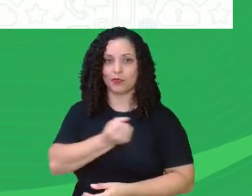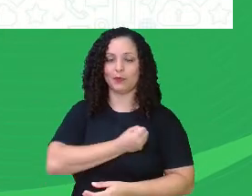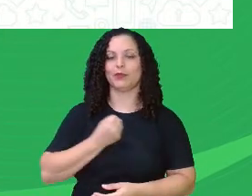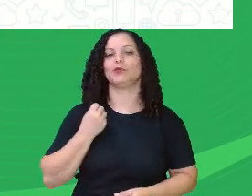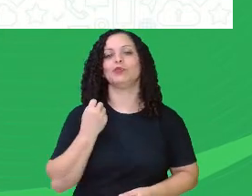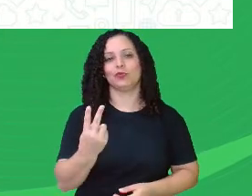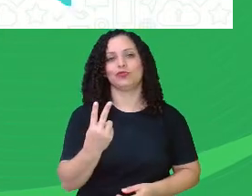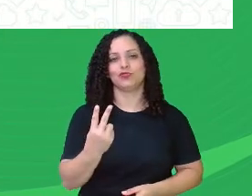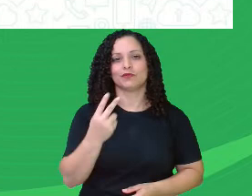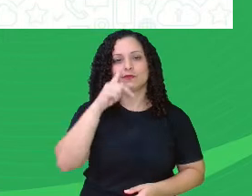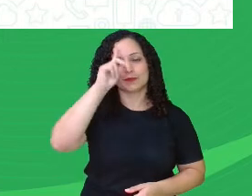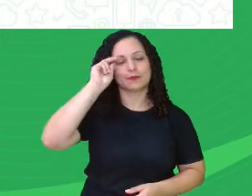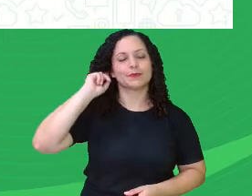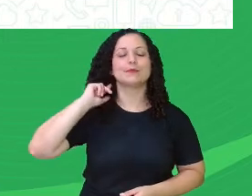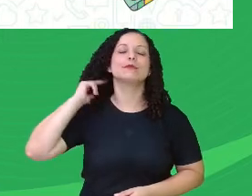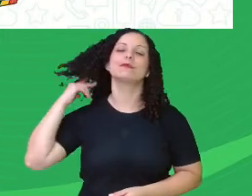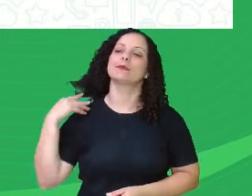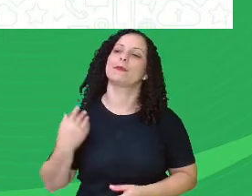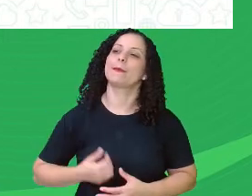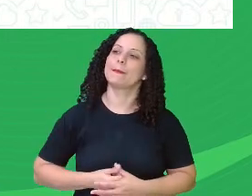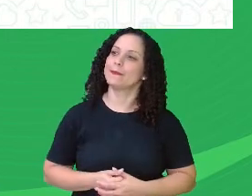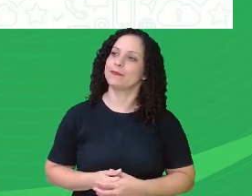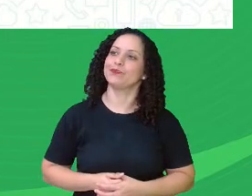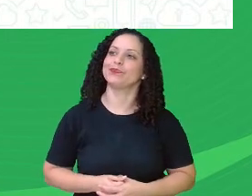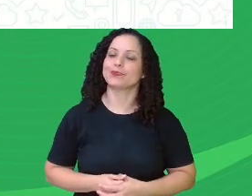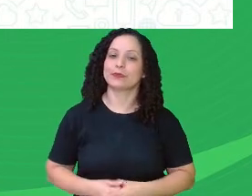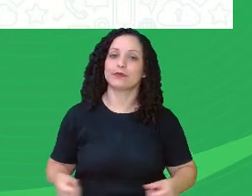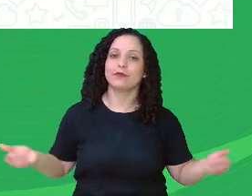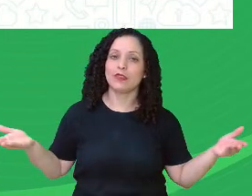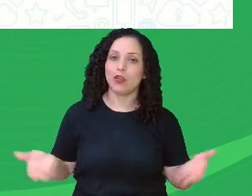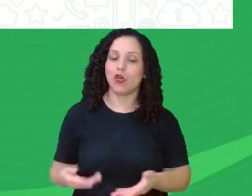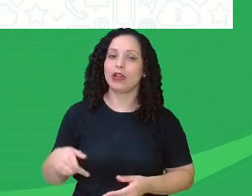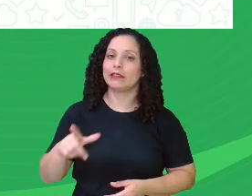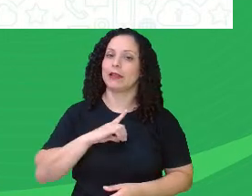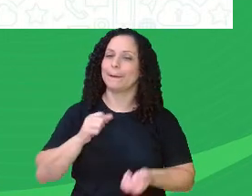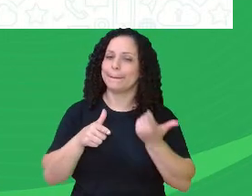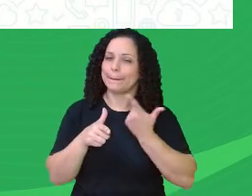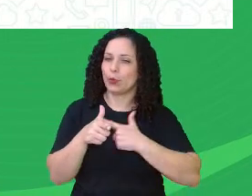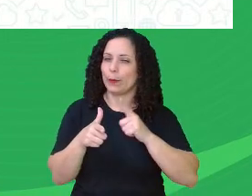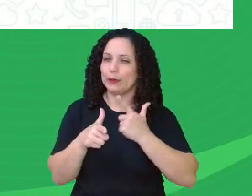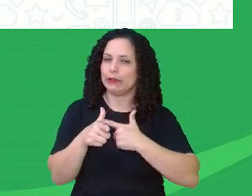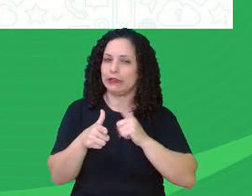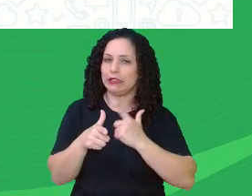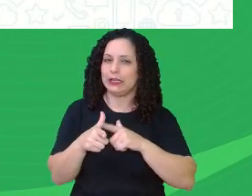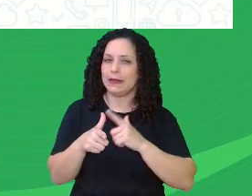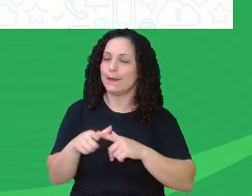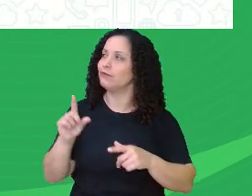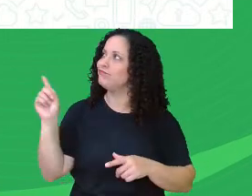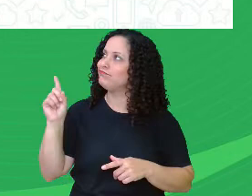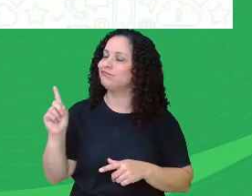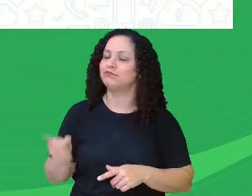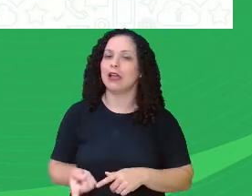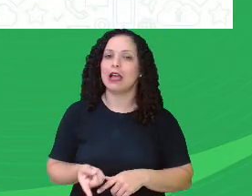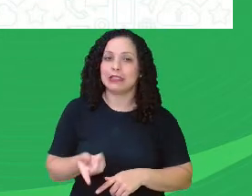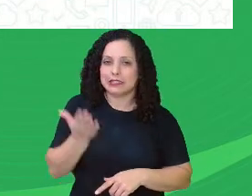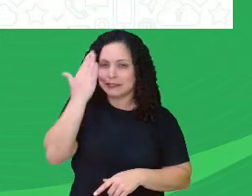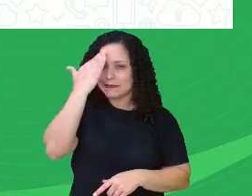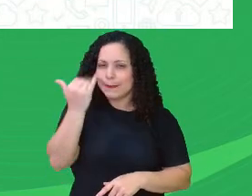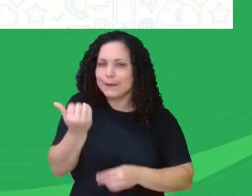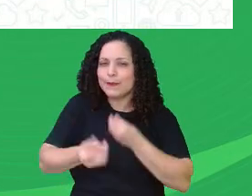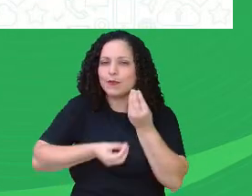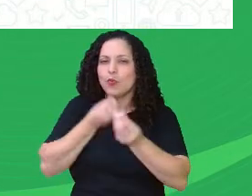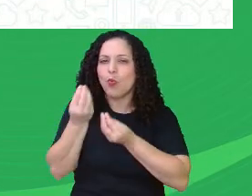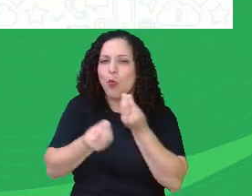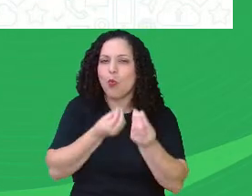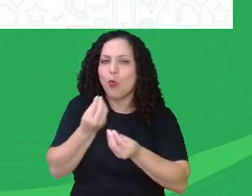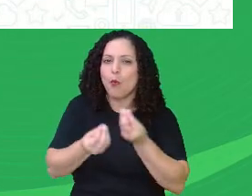2. A número 2 da aula de hoje já tem um problemazinho contextualizado para a gente trabalhar. Você já vê aí que a outra já foi